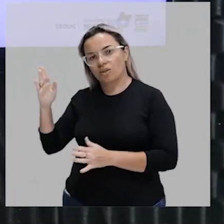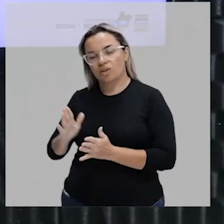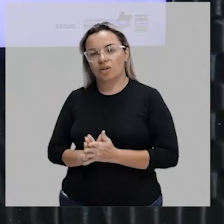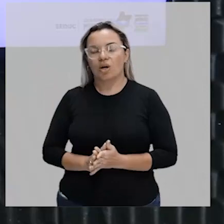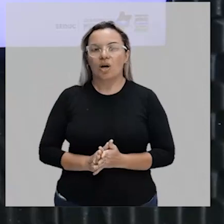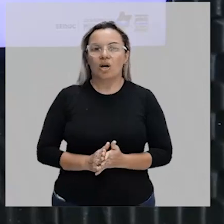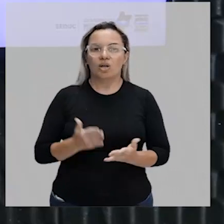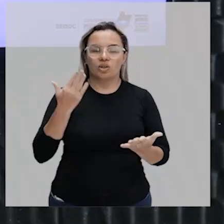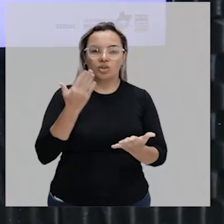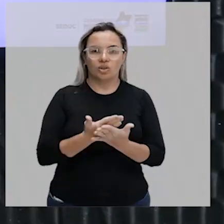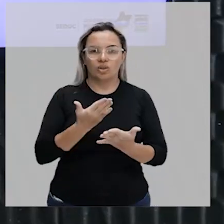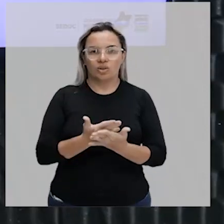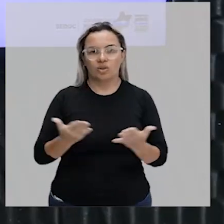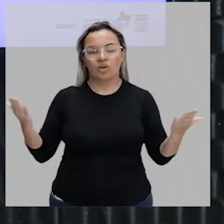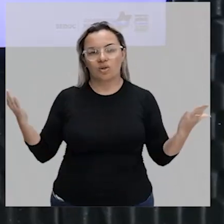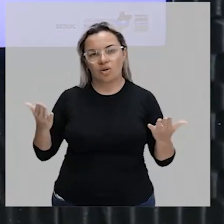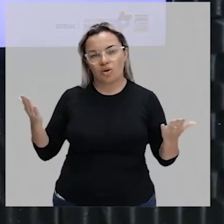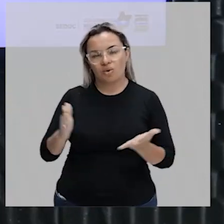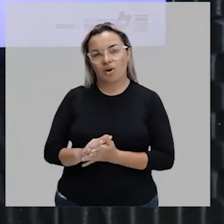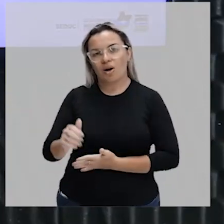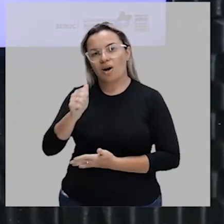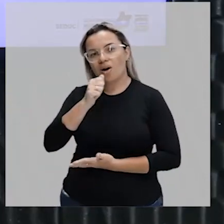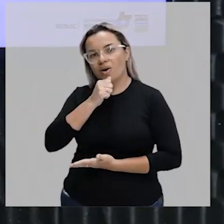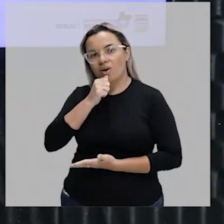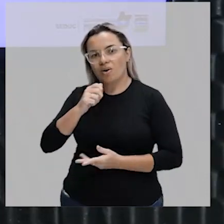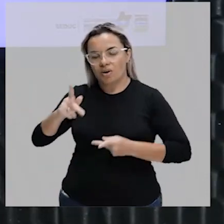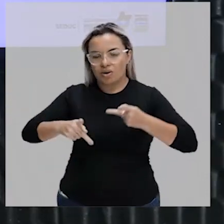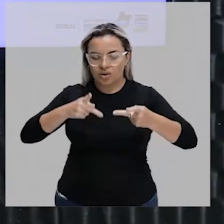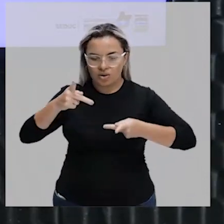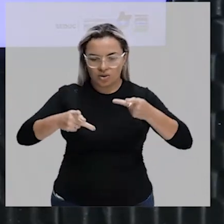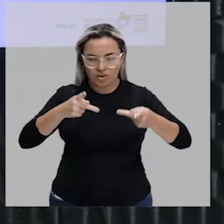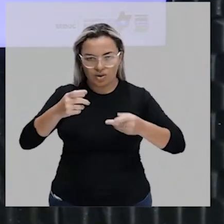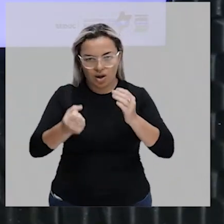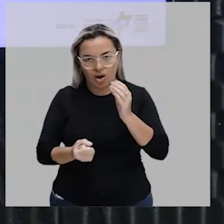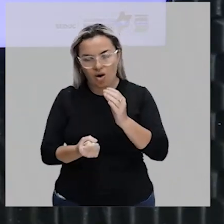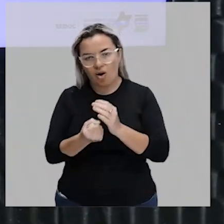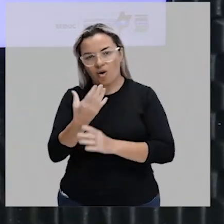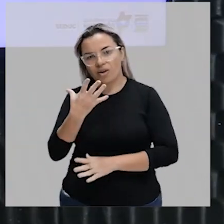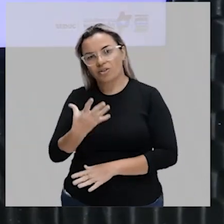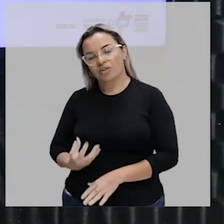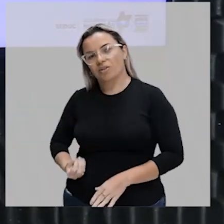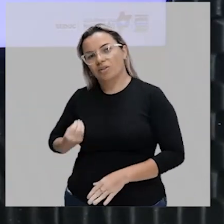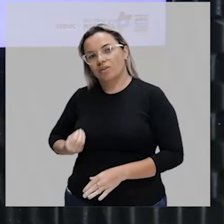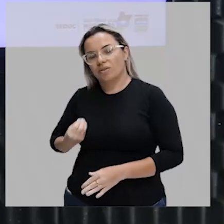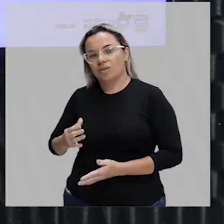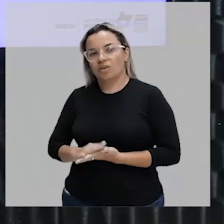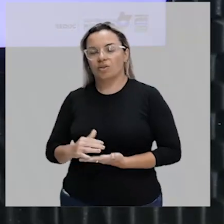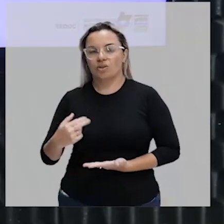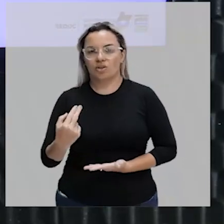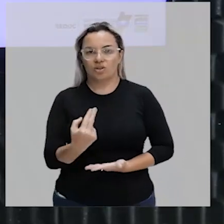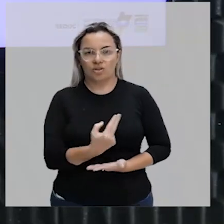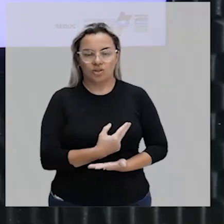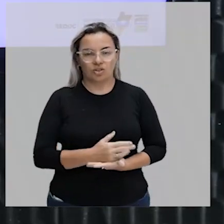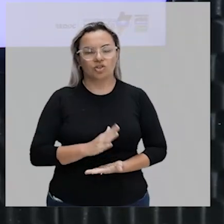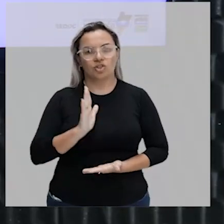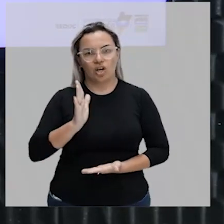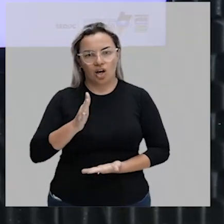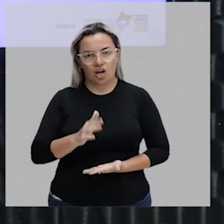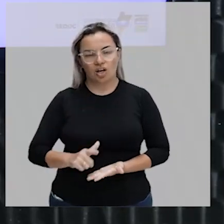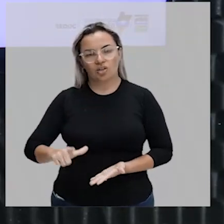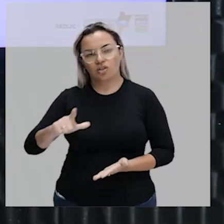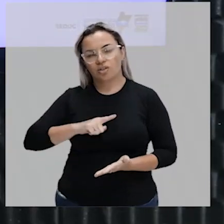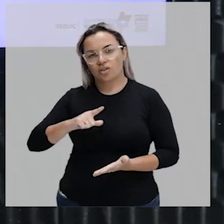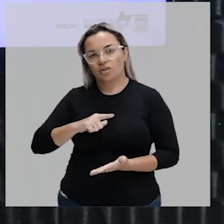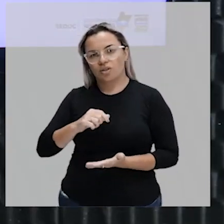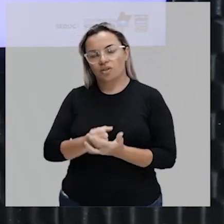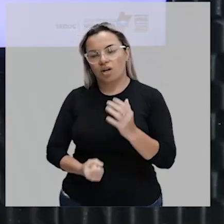muito importante, ainda falando sobre o assunto de origem da vida, tá? Nós já tivemos uma primeira aula sobre